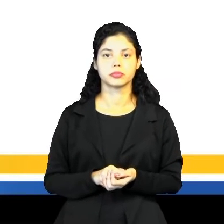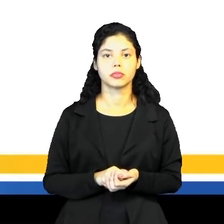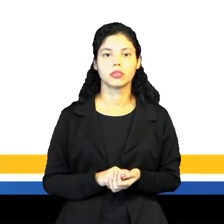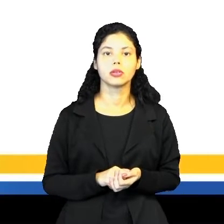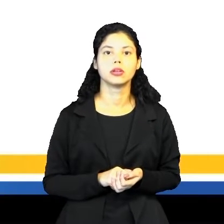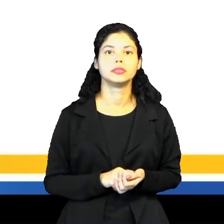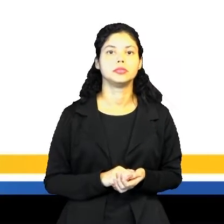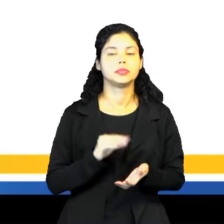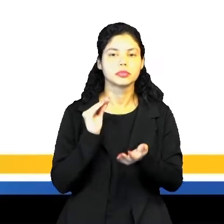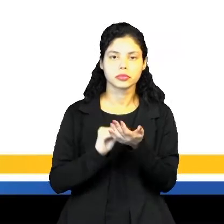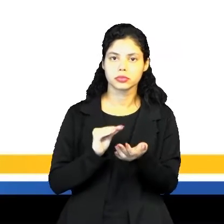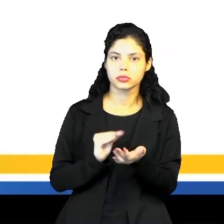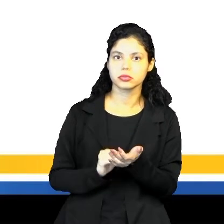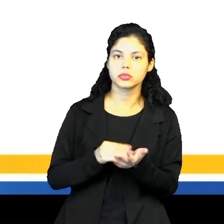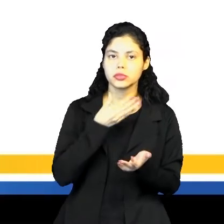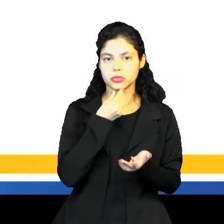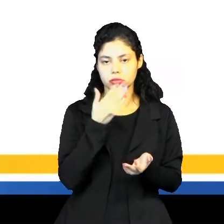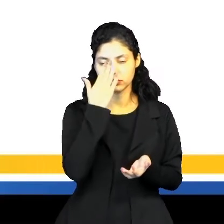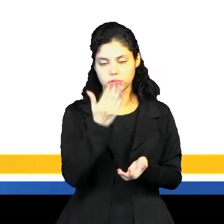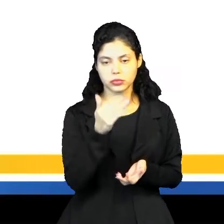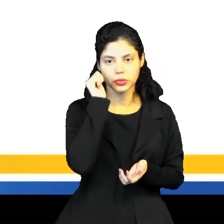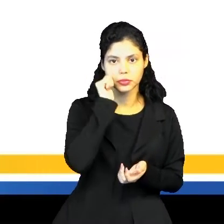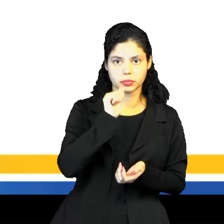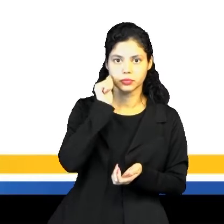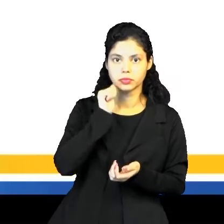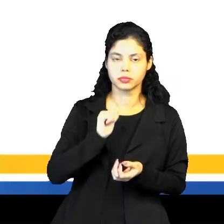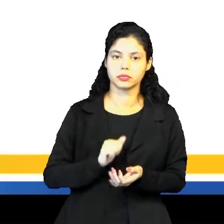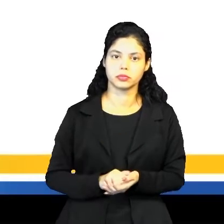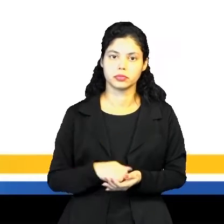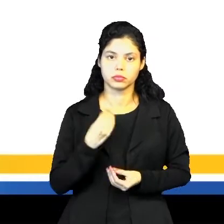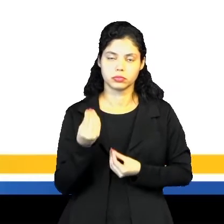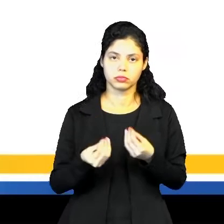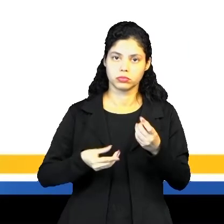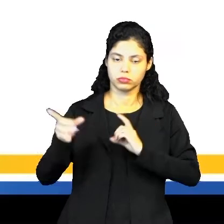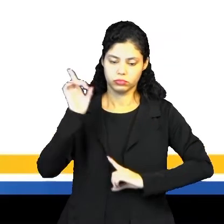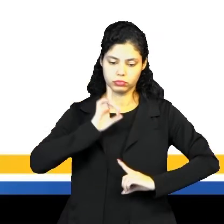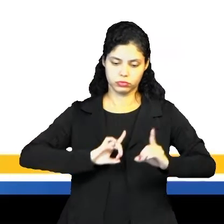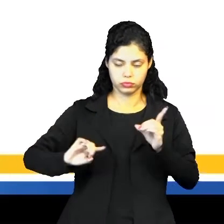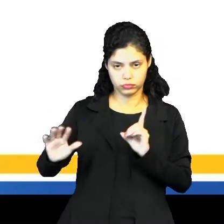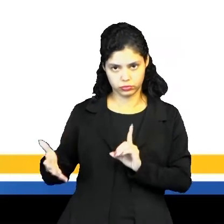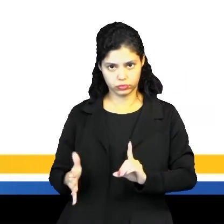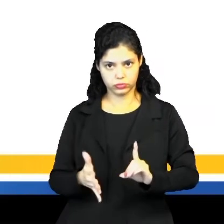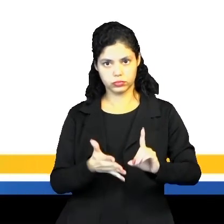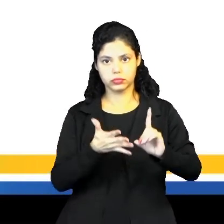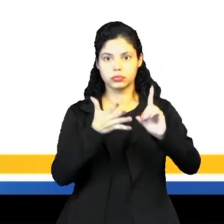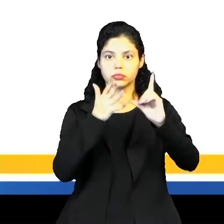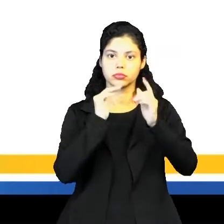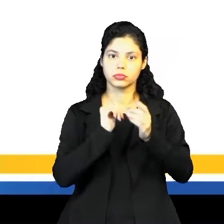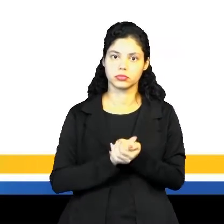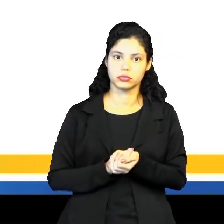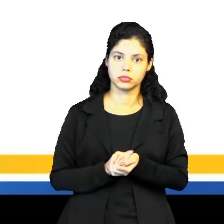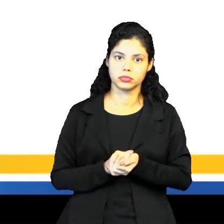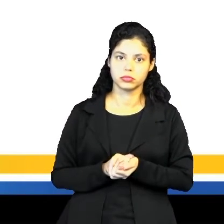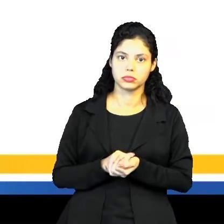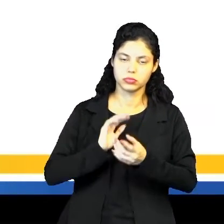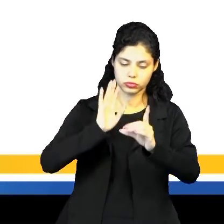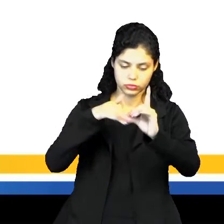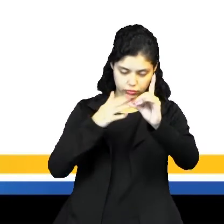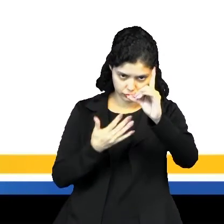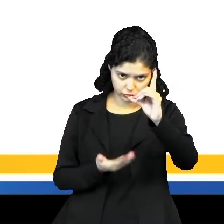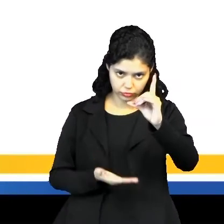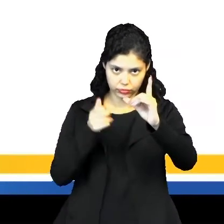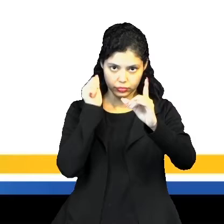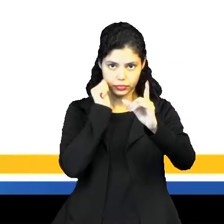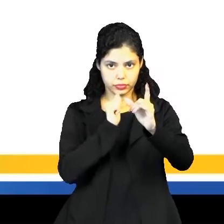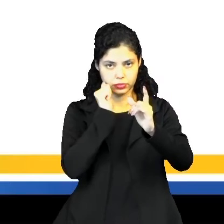questão da insignificância do homem frente à mulher, né? A mulher como uma deusa exaltada e ele como um servo